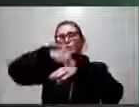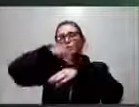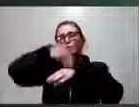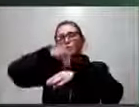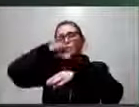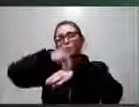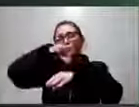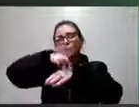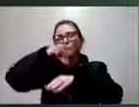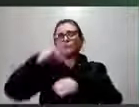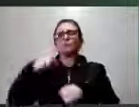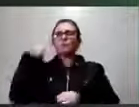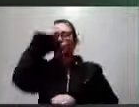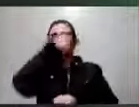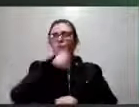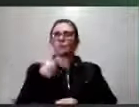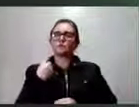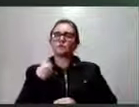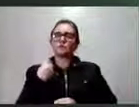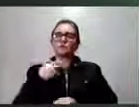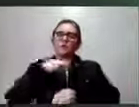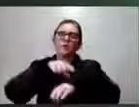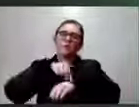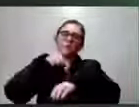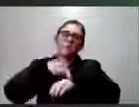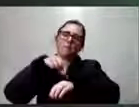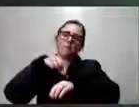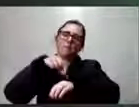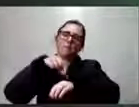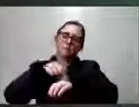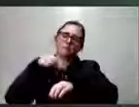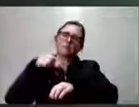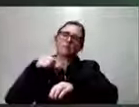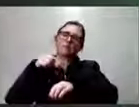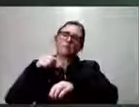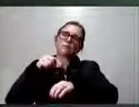região facial, os músculos mastigatórios, a